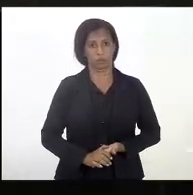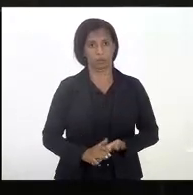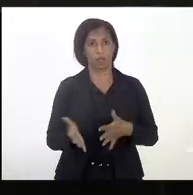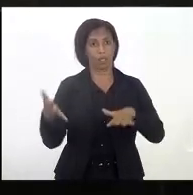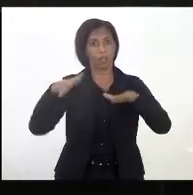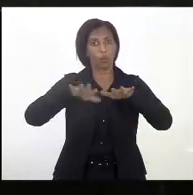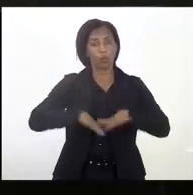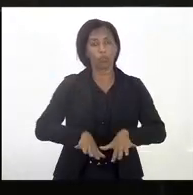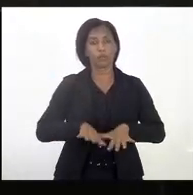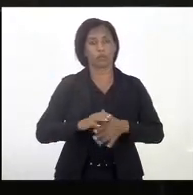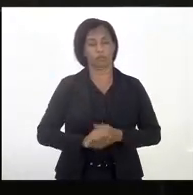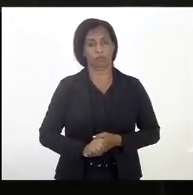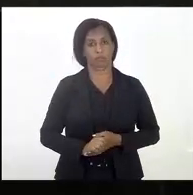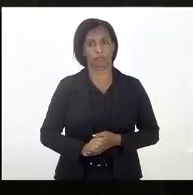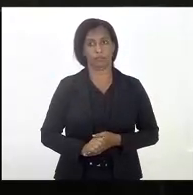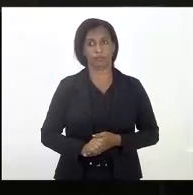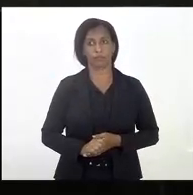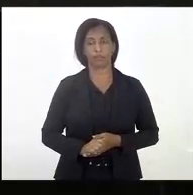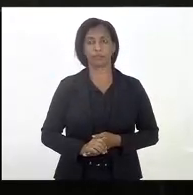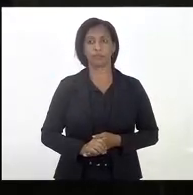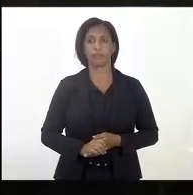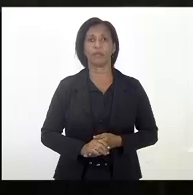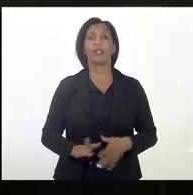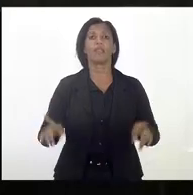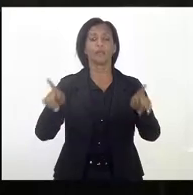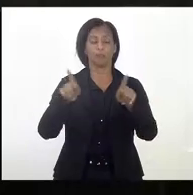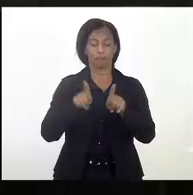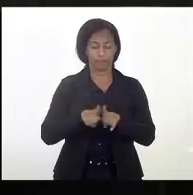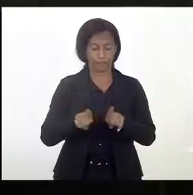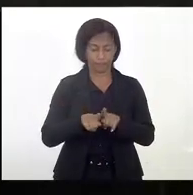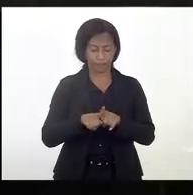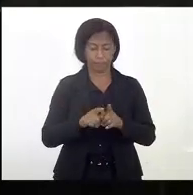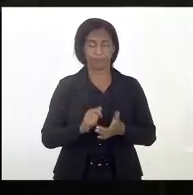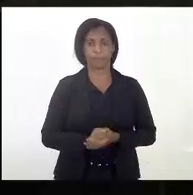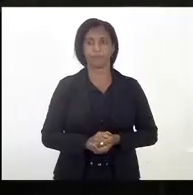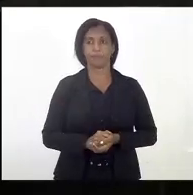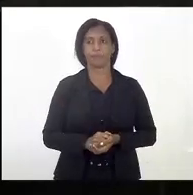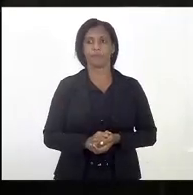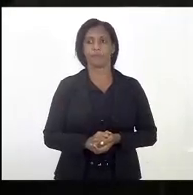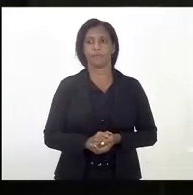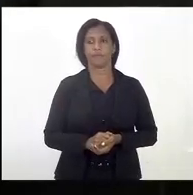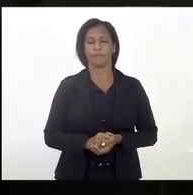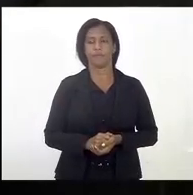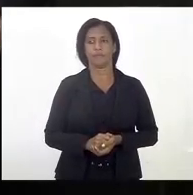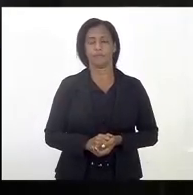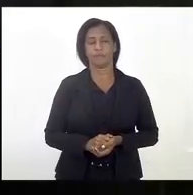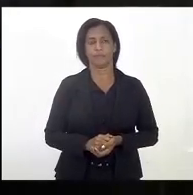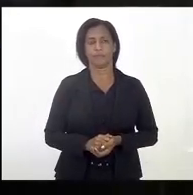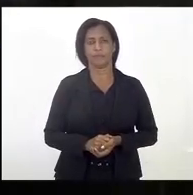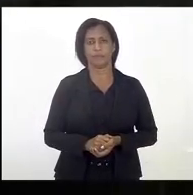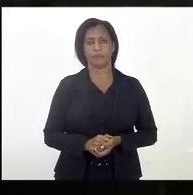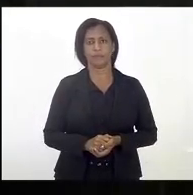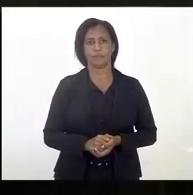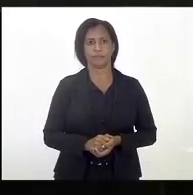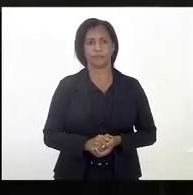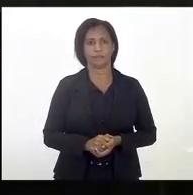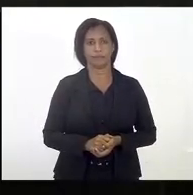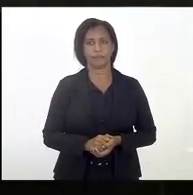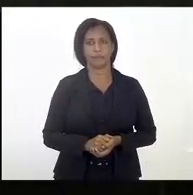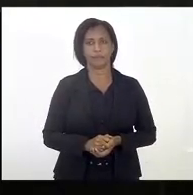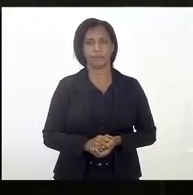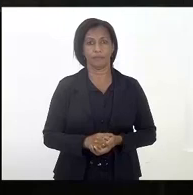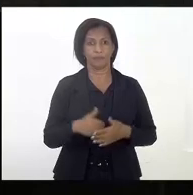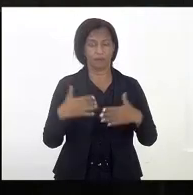implementação do plano e eu queria fazer essa menção aqui da mesma maneira eu estou aqui com uma planilha agora